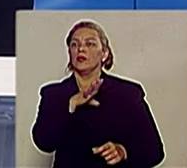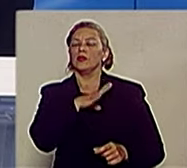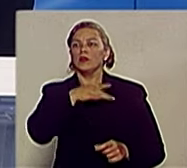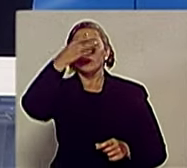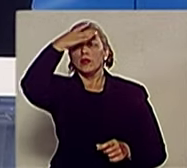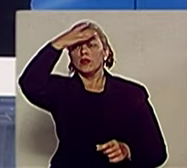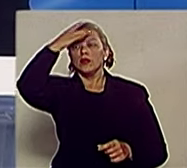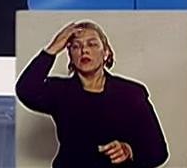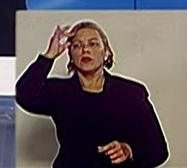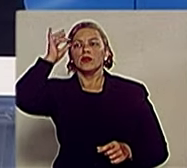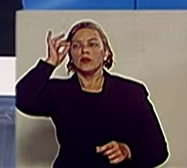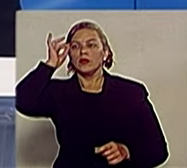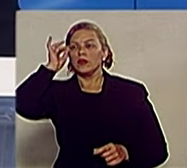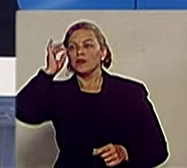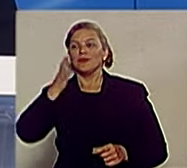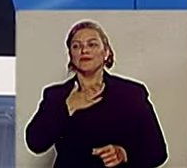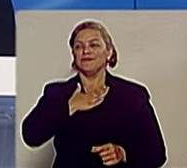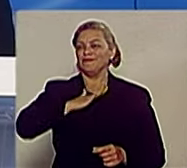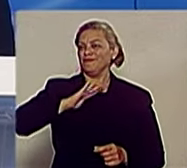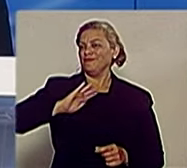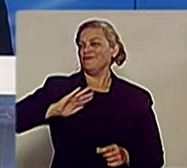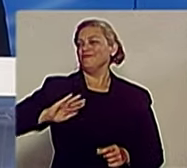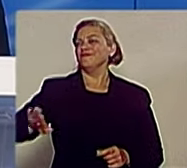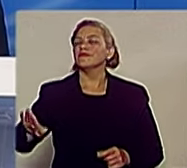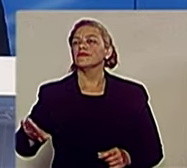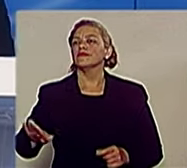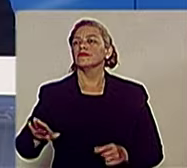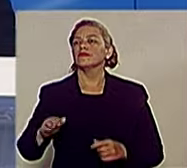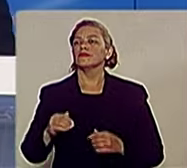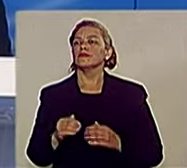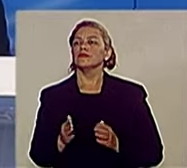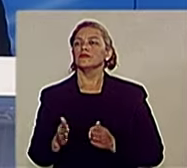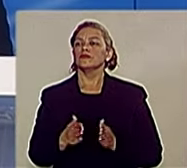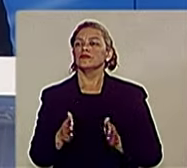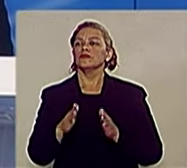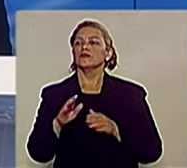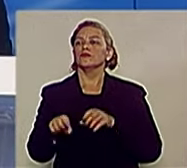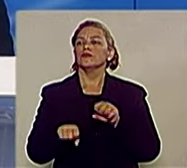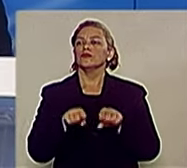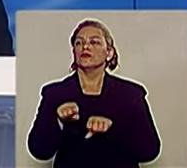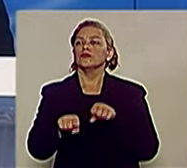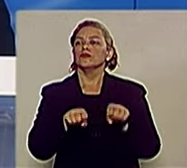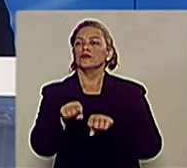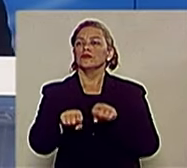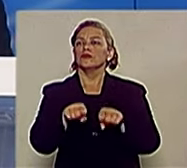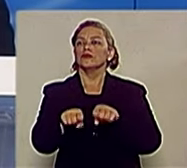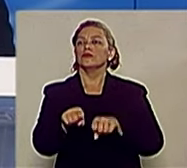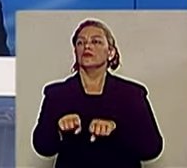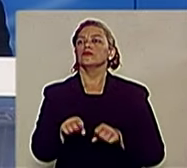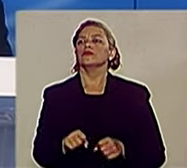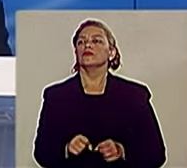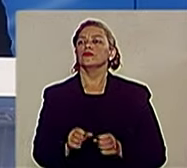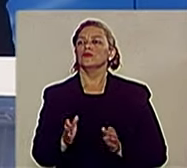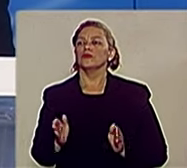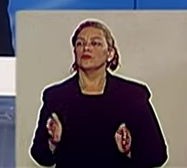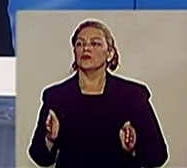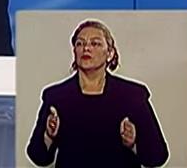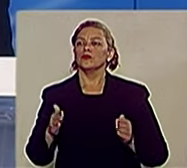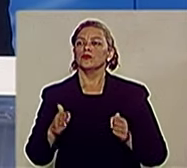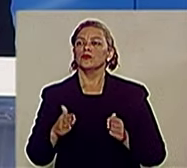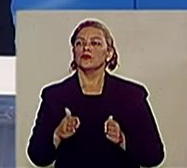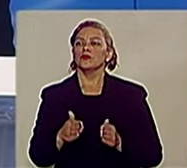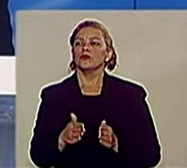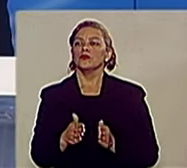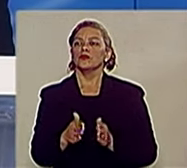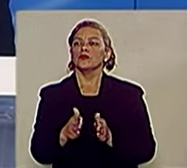a maneira como foi construída a ciclovia ali na Mare Tereza e que reduziu as faixas de